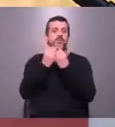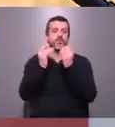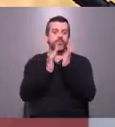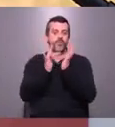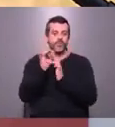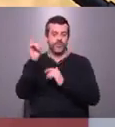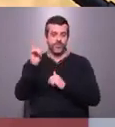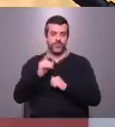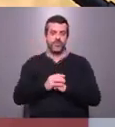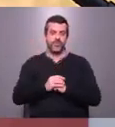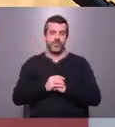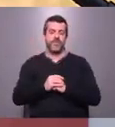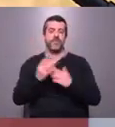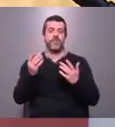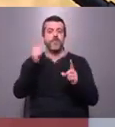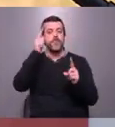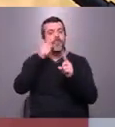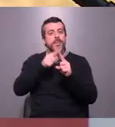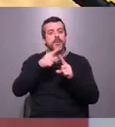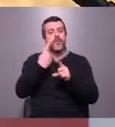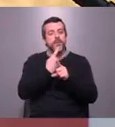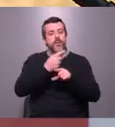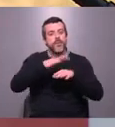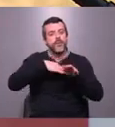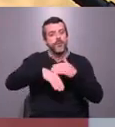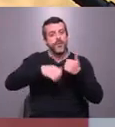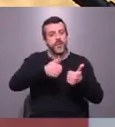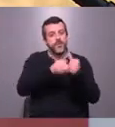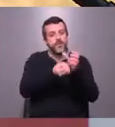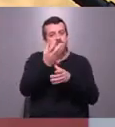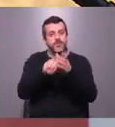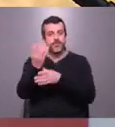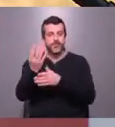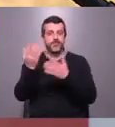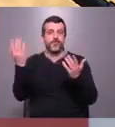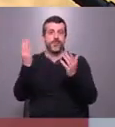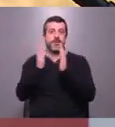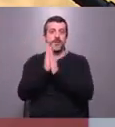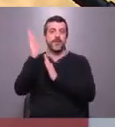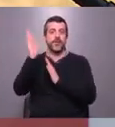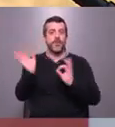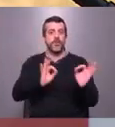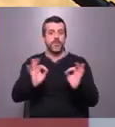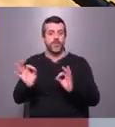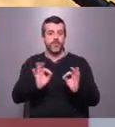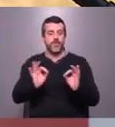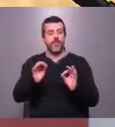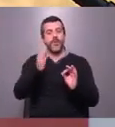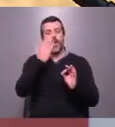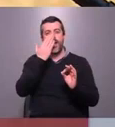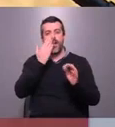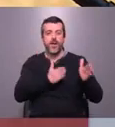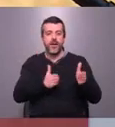Cristo, em vista das boas obras que Deus de antemão preparou como caminho